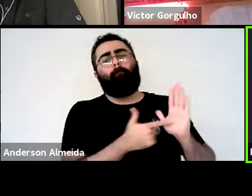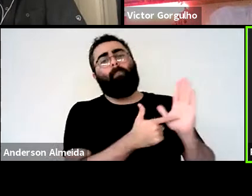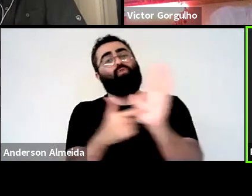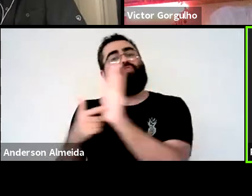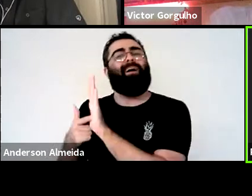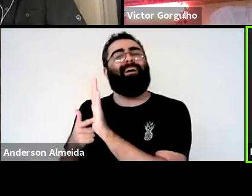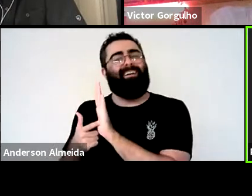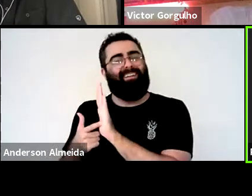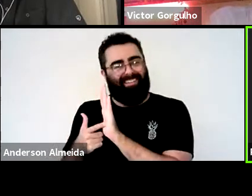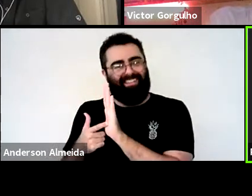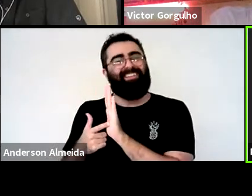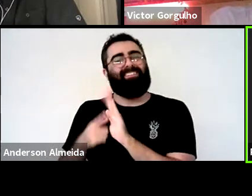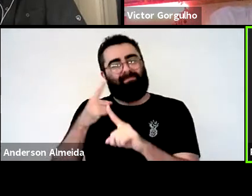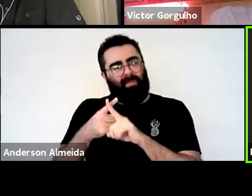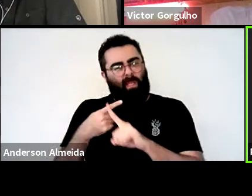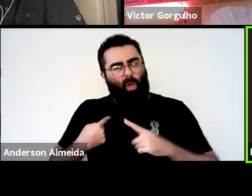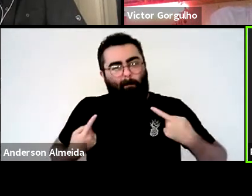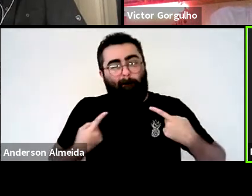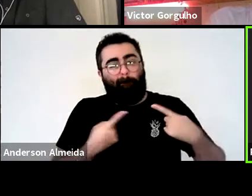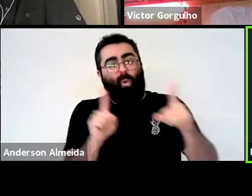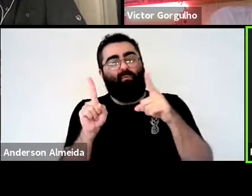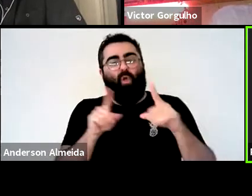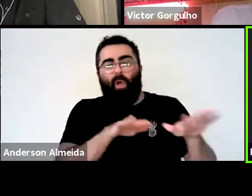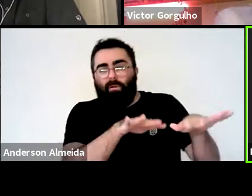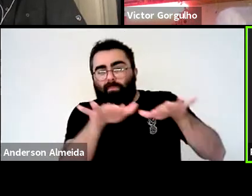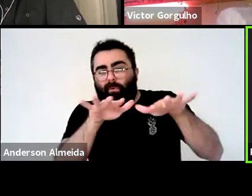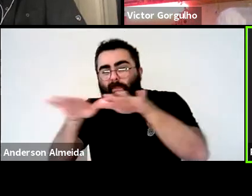movimentando aquele espaço, assim, trazendo